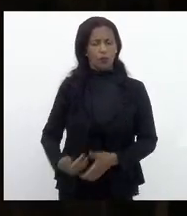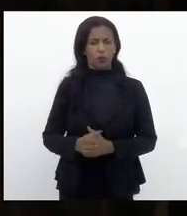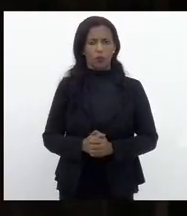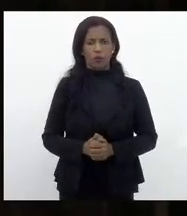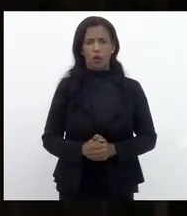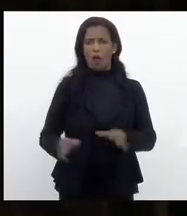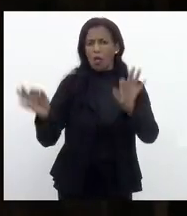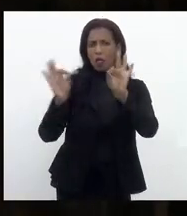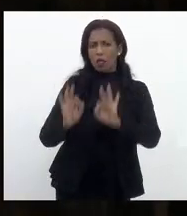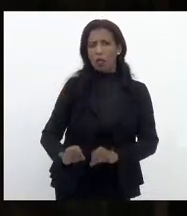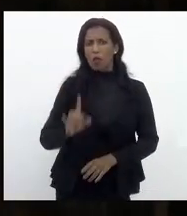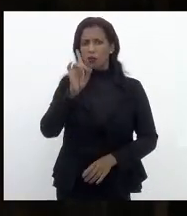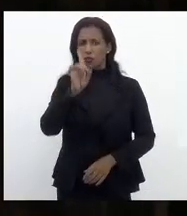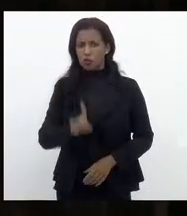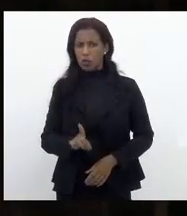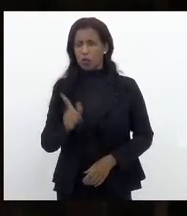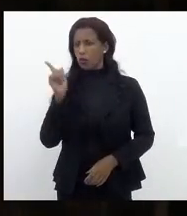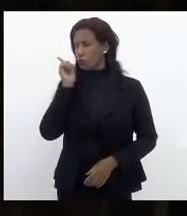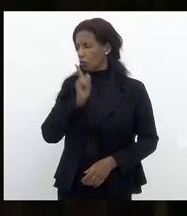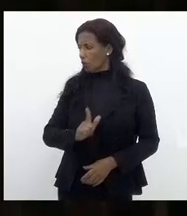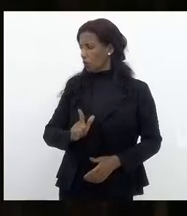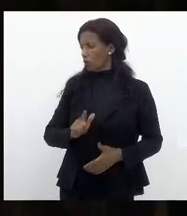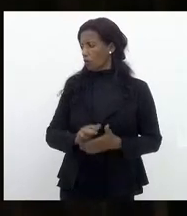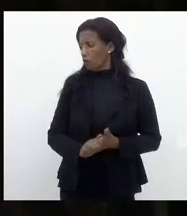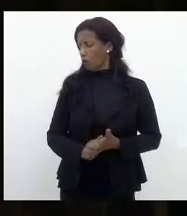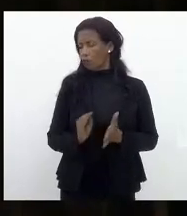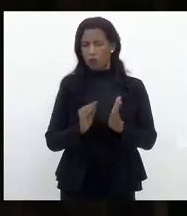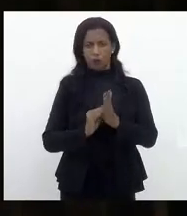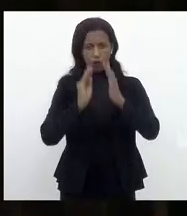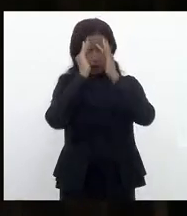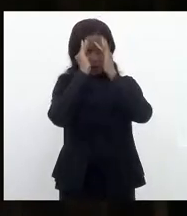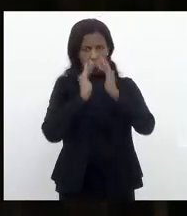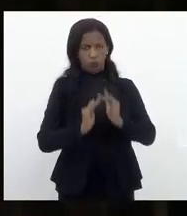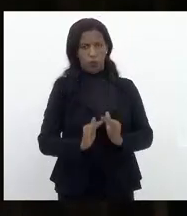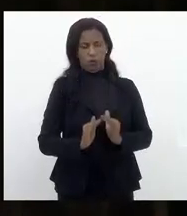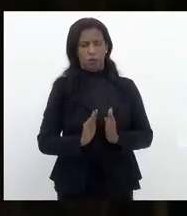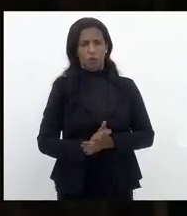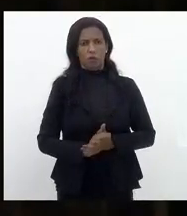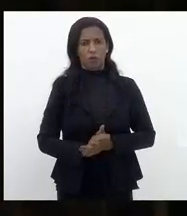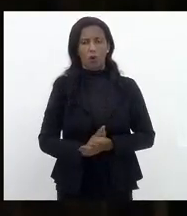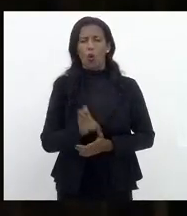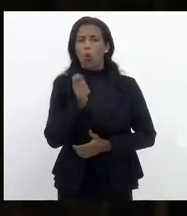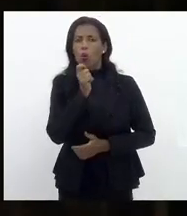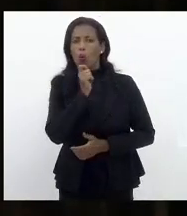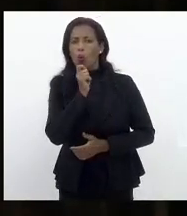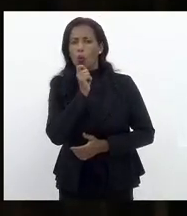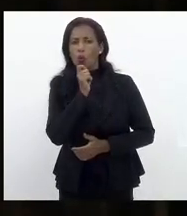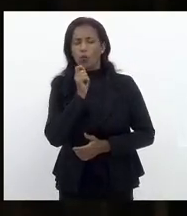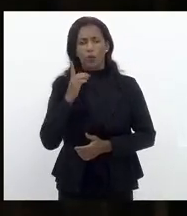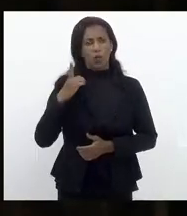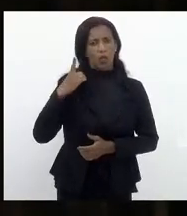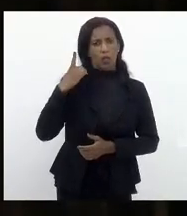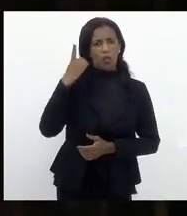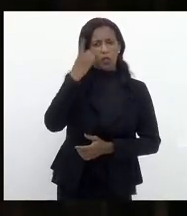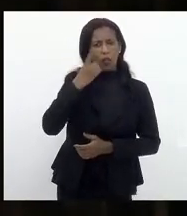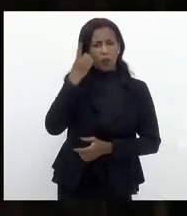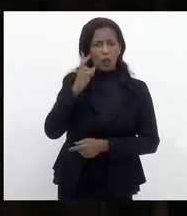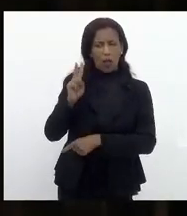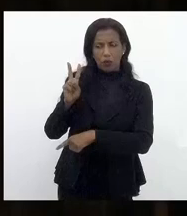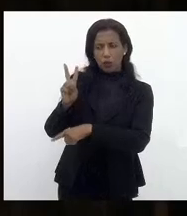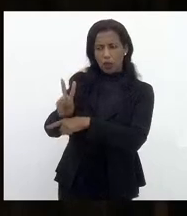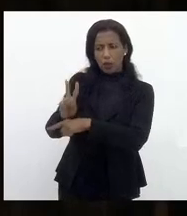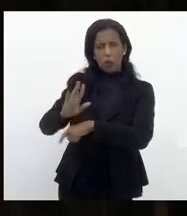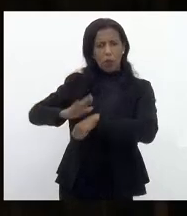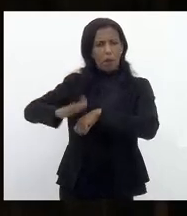nenhum direito adquirido será desrespeitado e não existe o deputado que defende